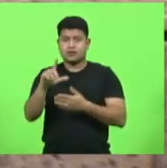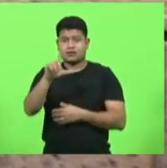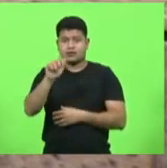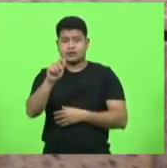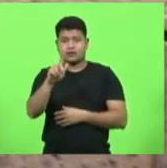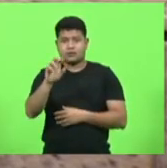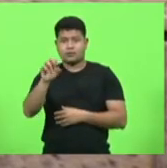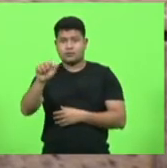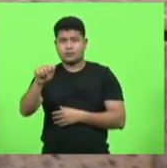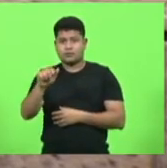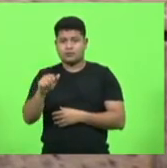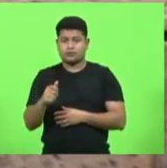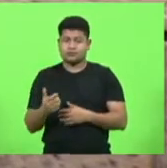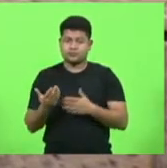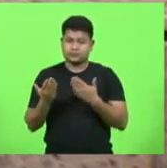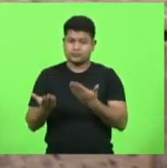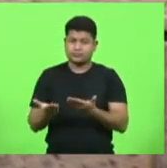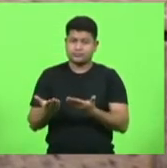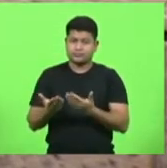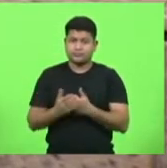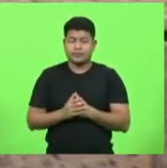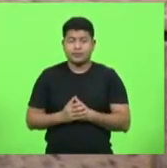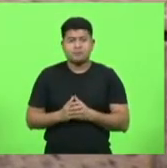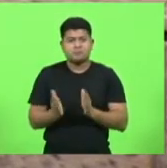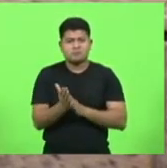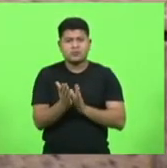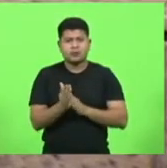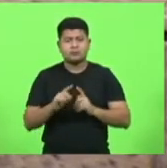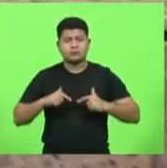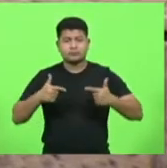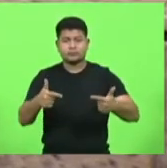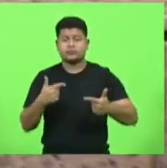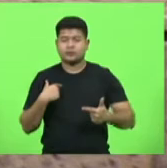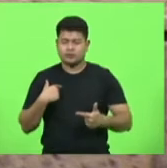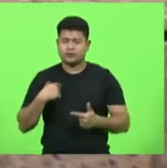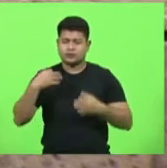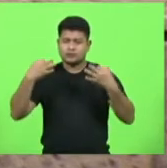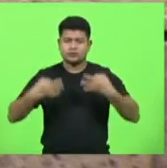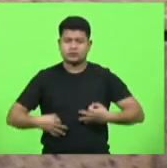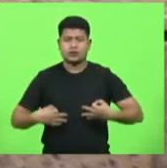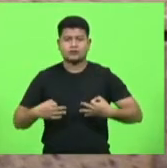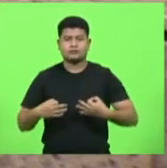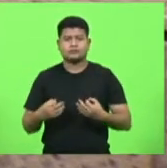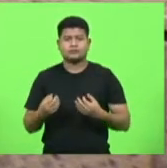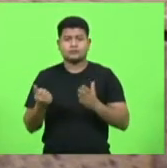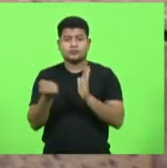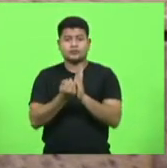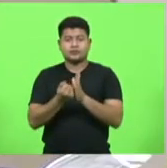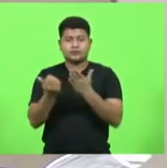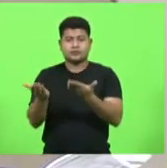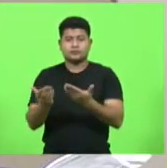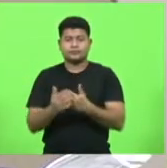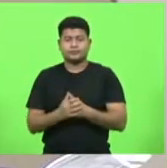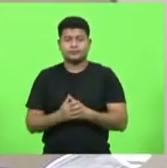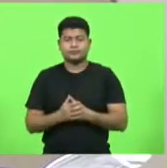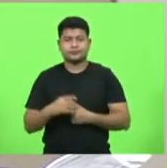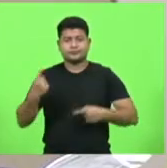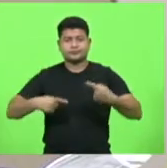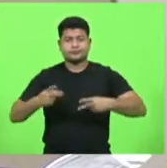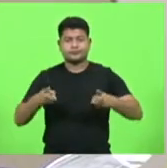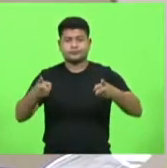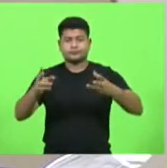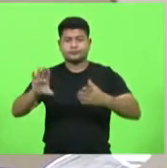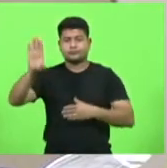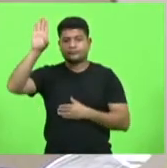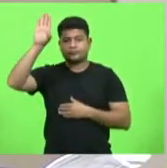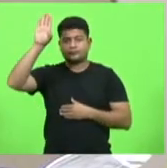Então, parabéns a essa iniciativa, é mais do que justo esse título. Obrigado. Para discutir a matéria ainda, com a